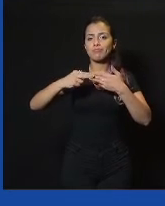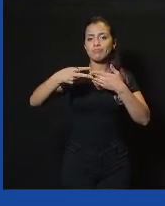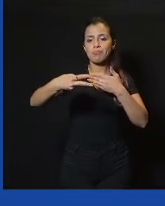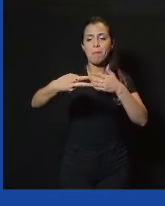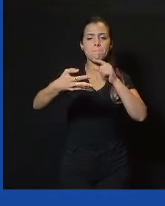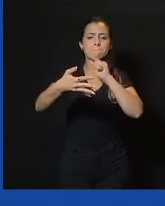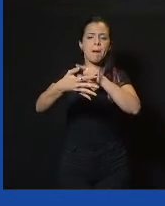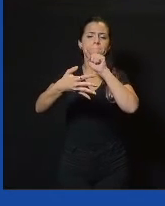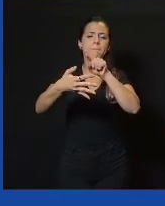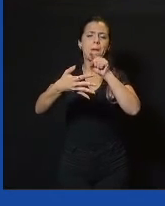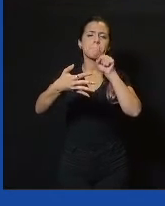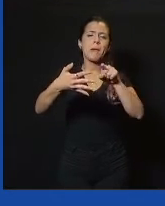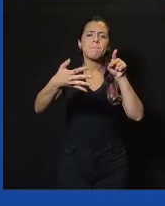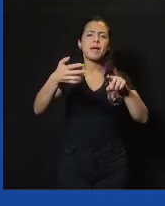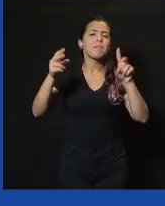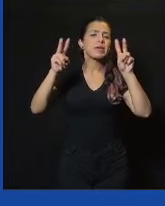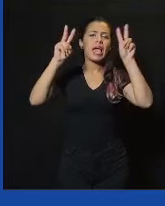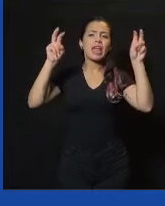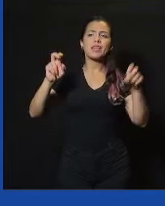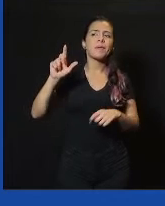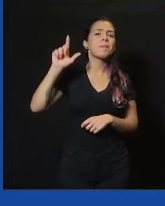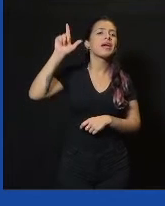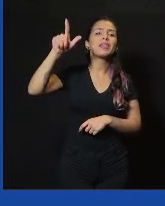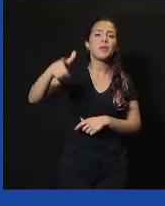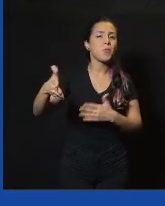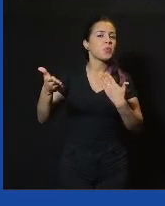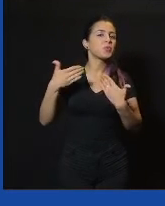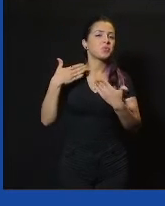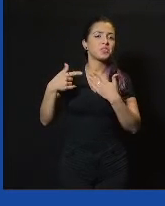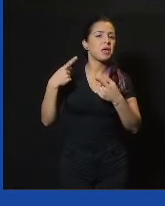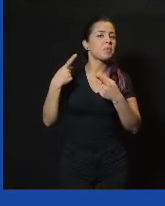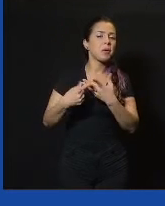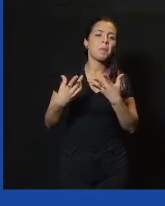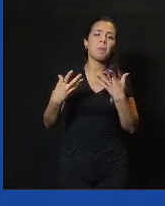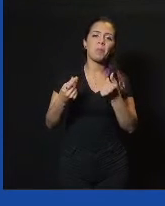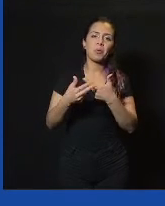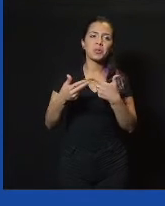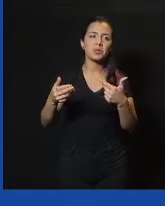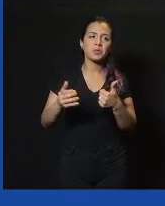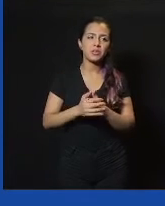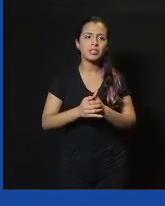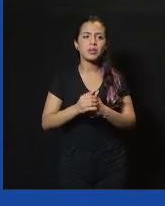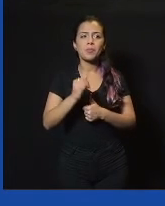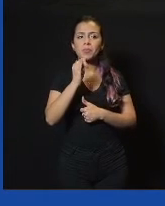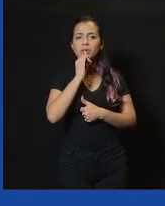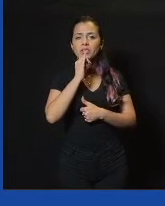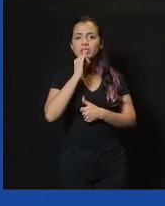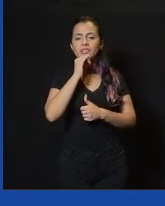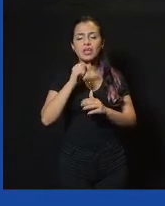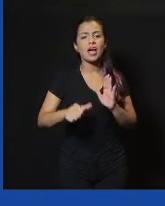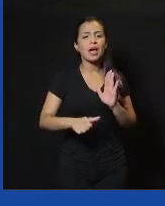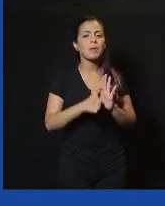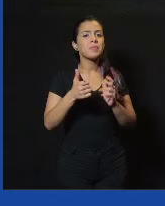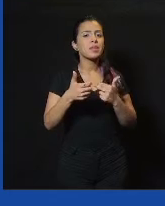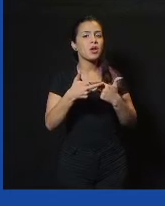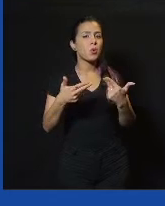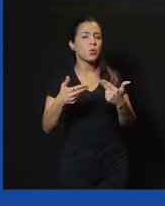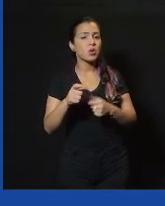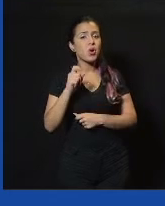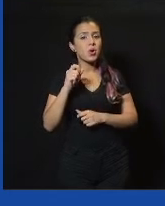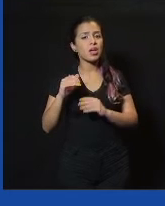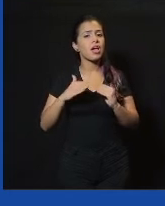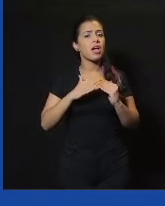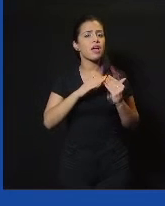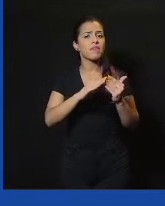tem coisas para mim que são bastante concretas. Que a primeira coisa foi a favela se ligar que ela está por conta própria. Então, ela não pode vir mais a